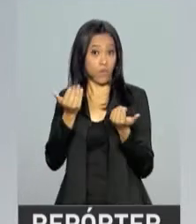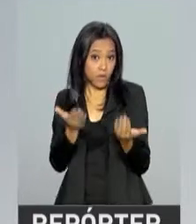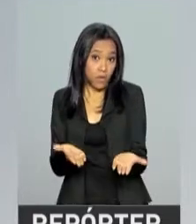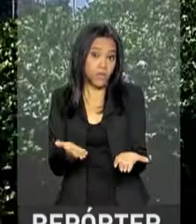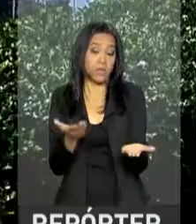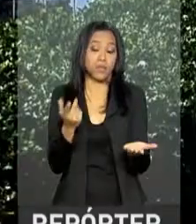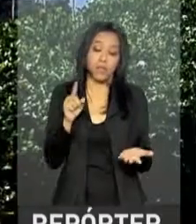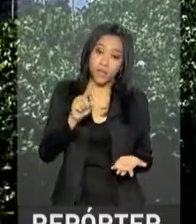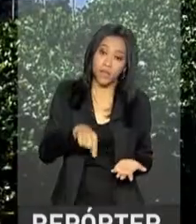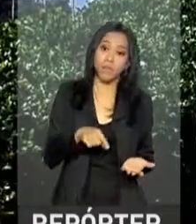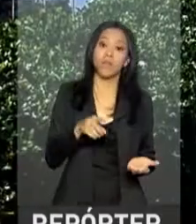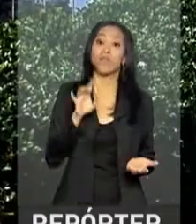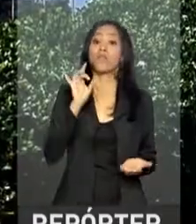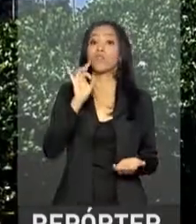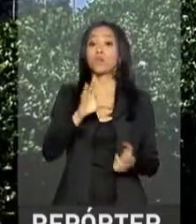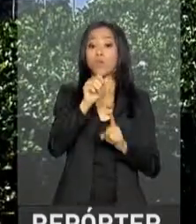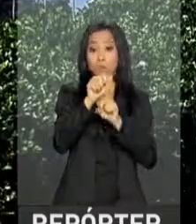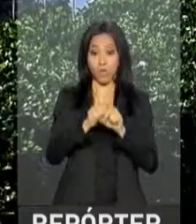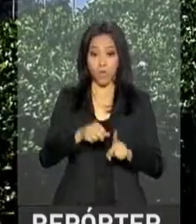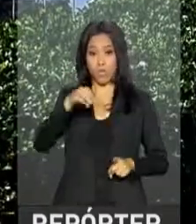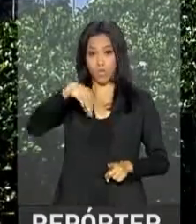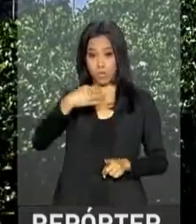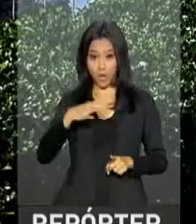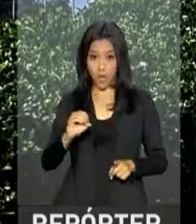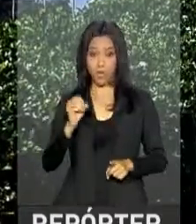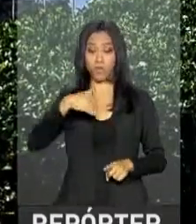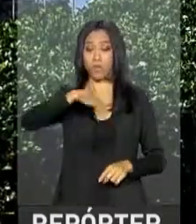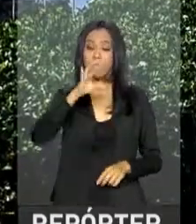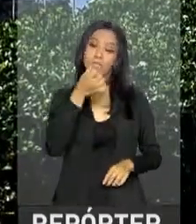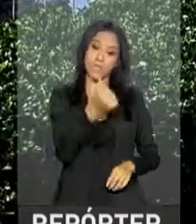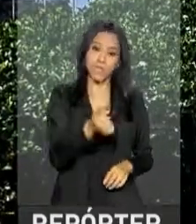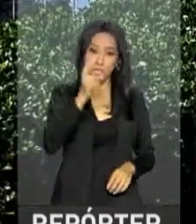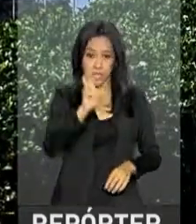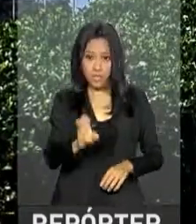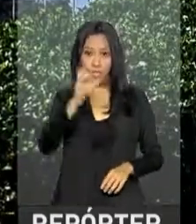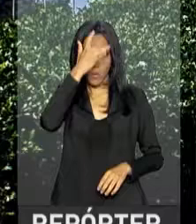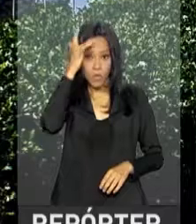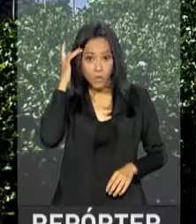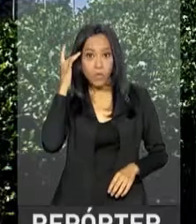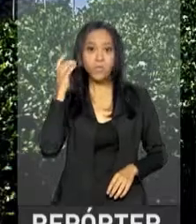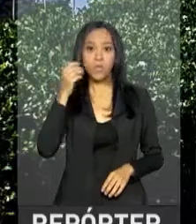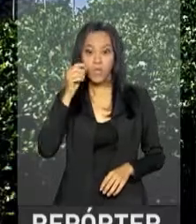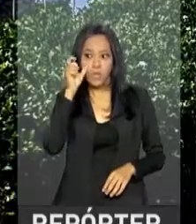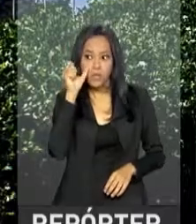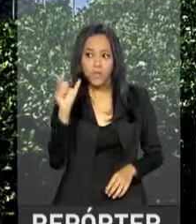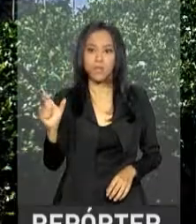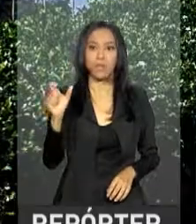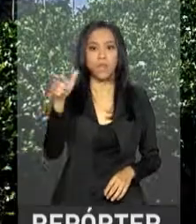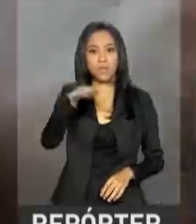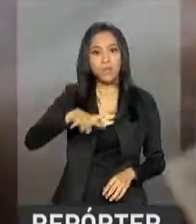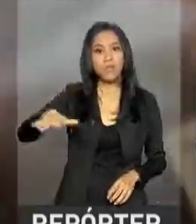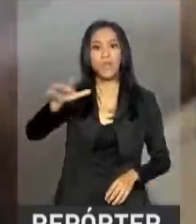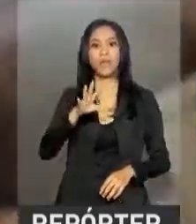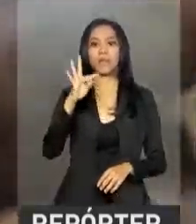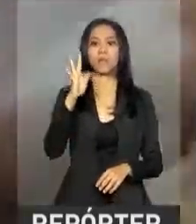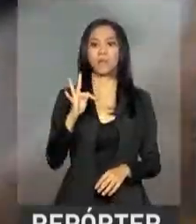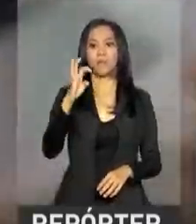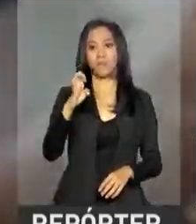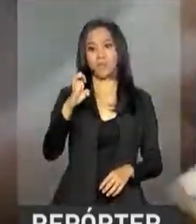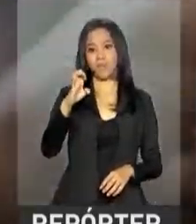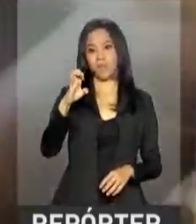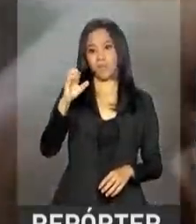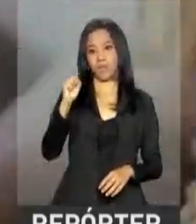bem pato só no mês de março mais de 65 mil pessoas começaram a investir no tesouro direto no brasil um aumento